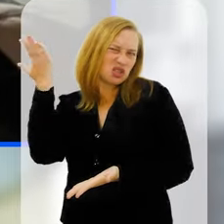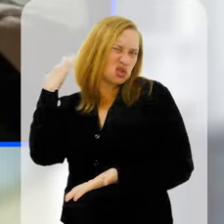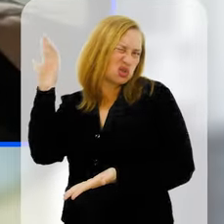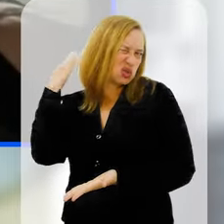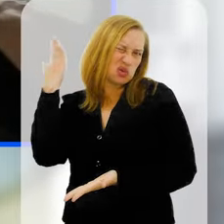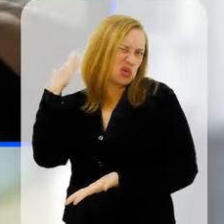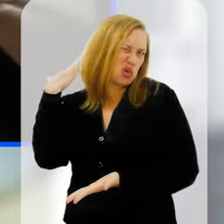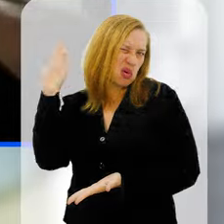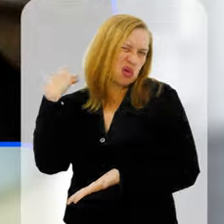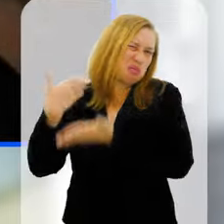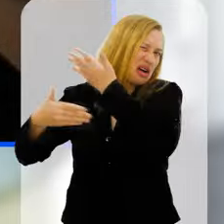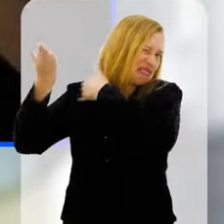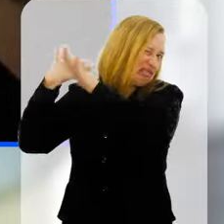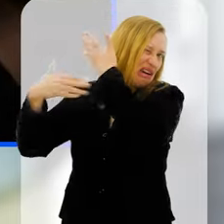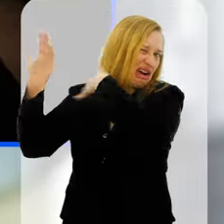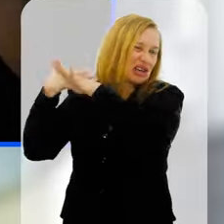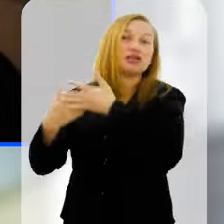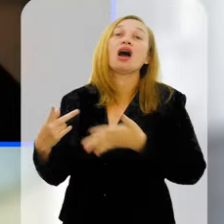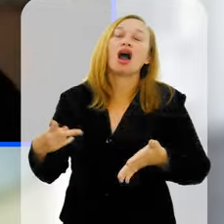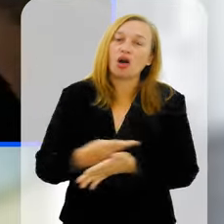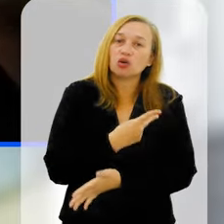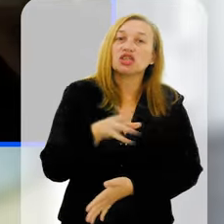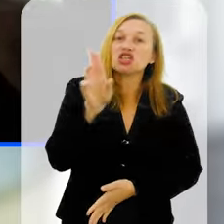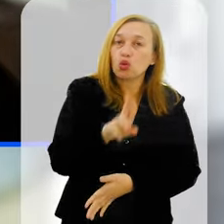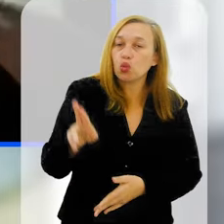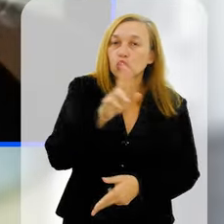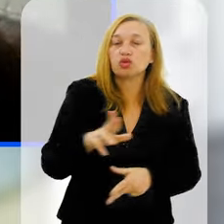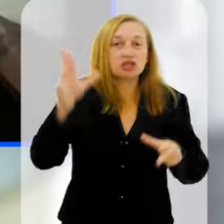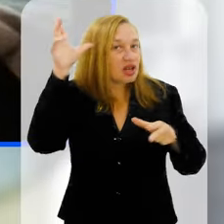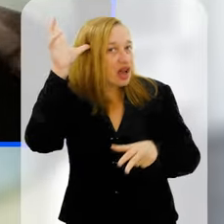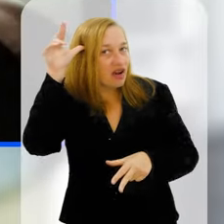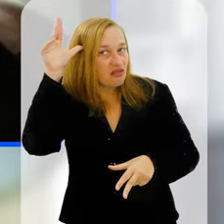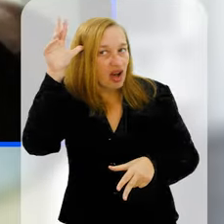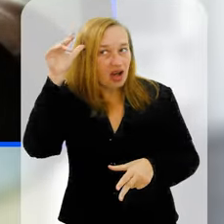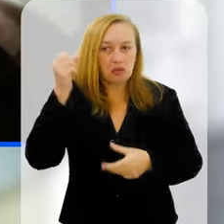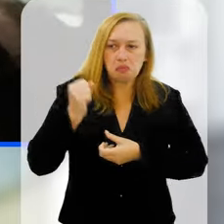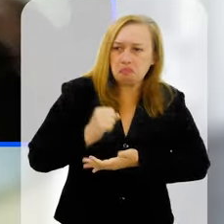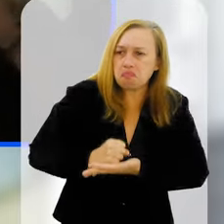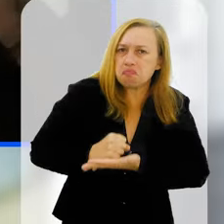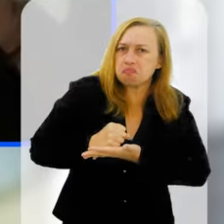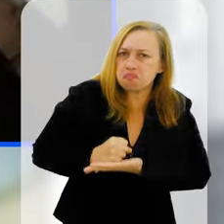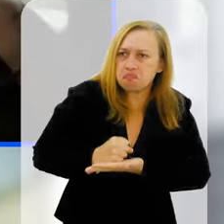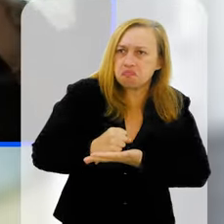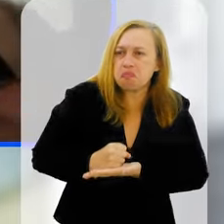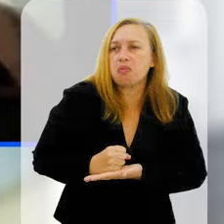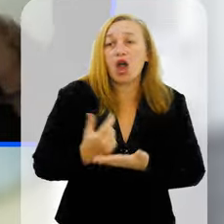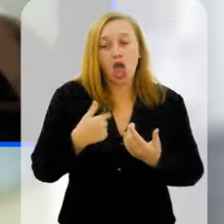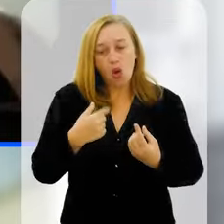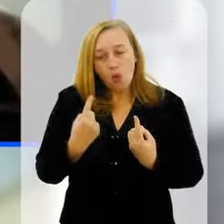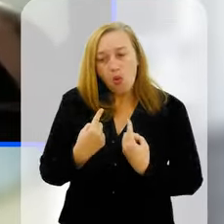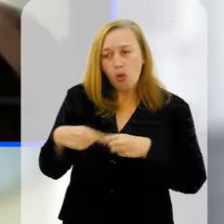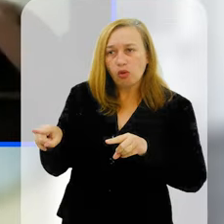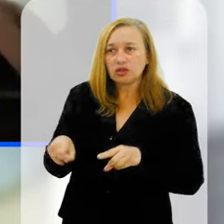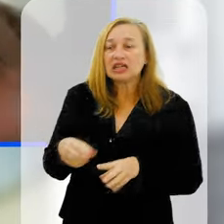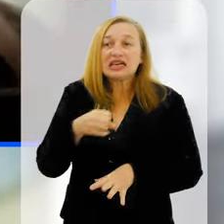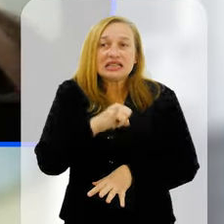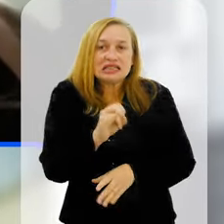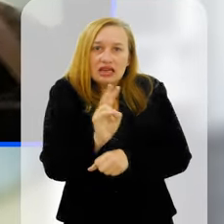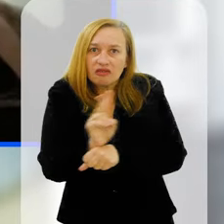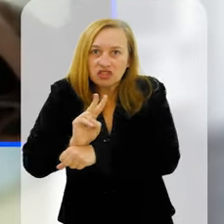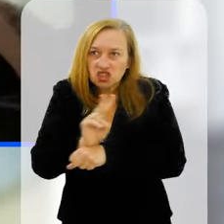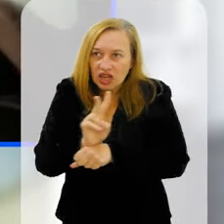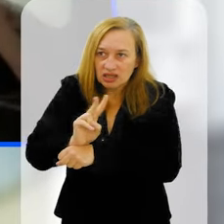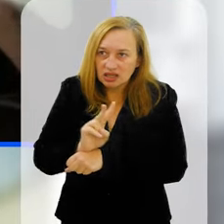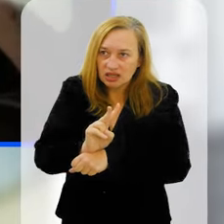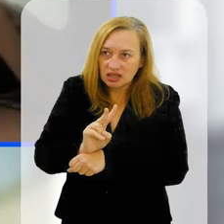você colocar. Já foi na época das cavernas, lá para trás, a gente fazer isso. Então, hoje em dia, sou totalmente contra. E foi